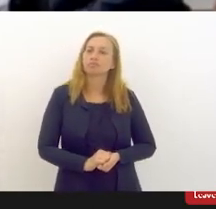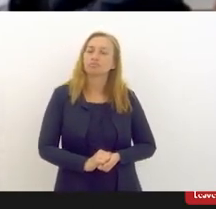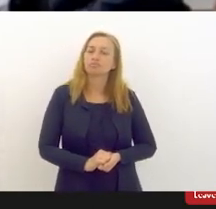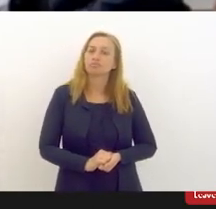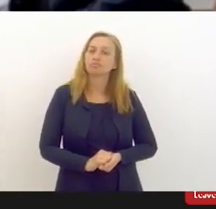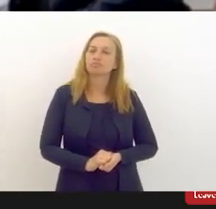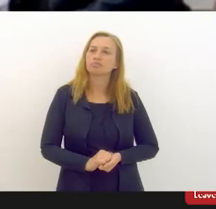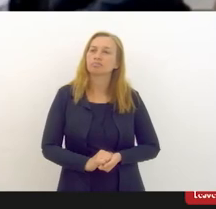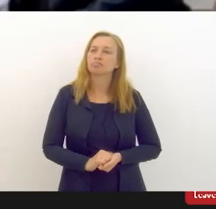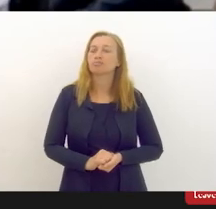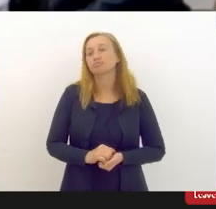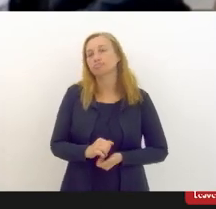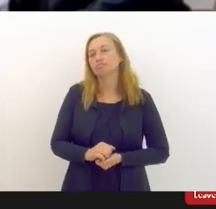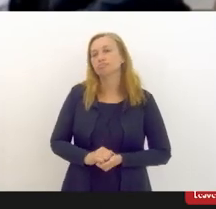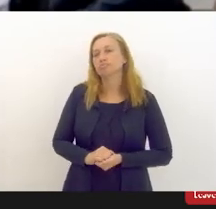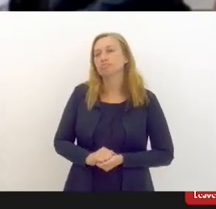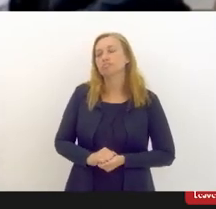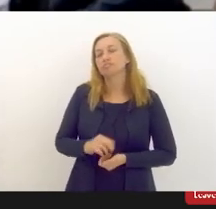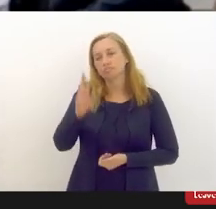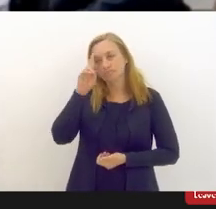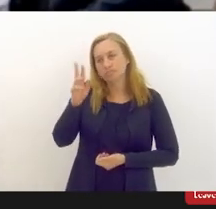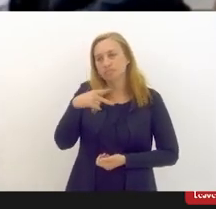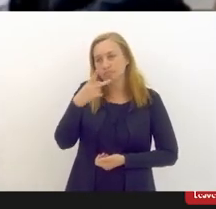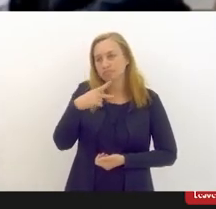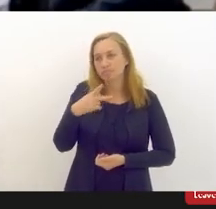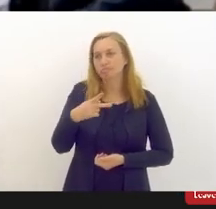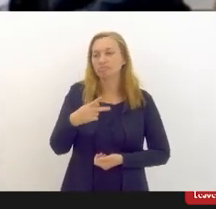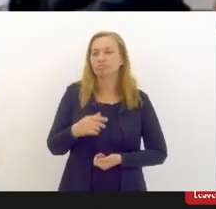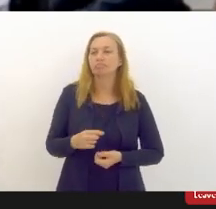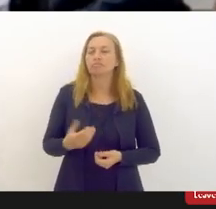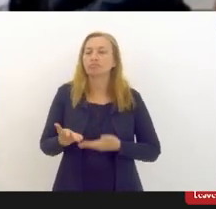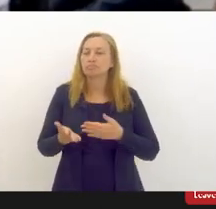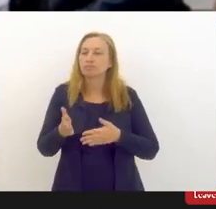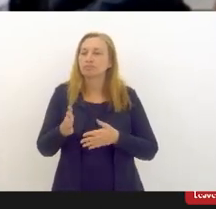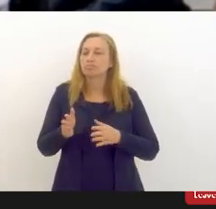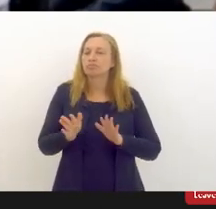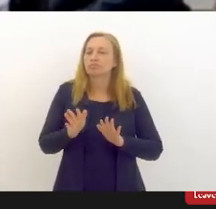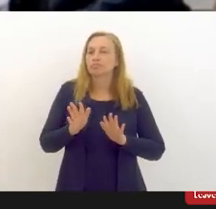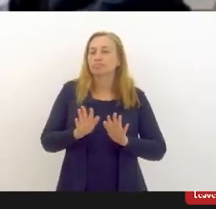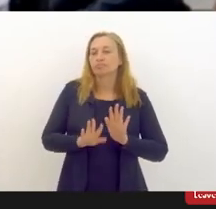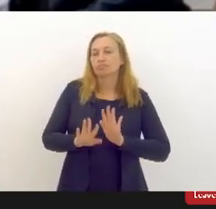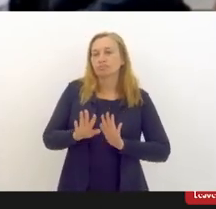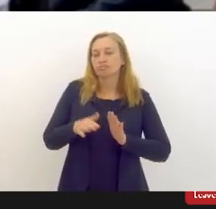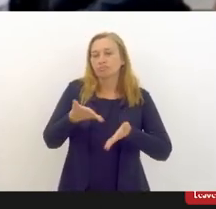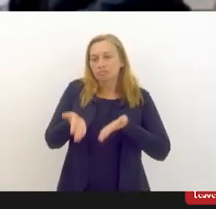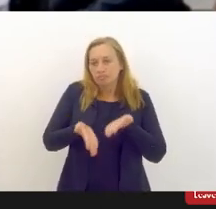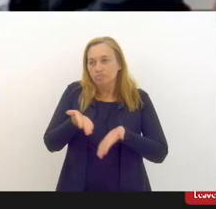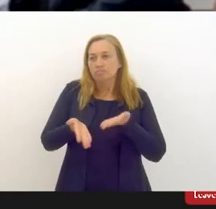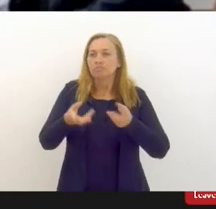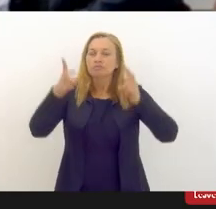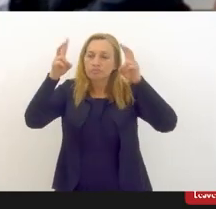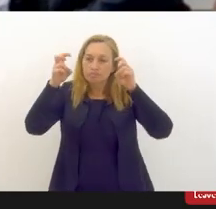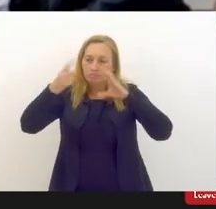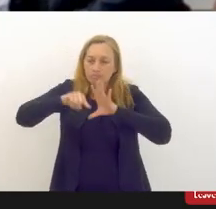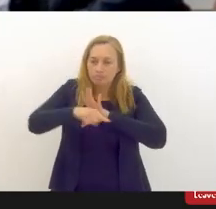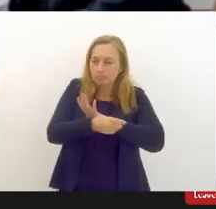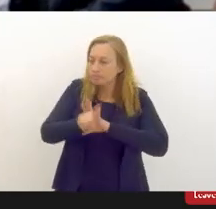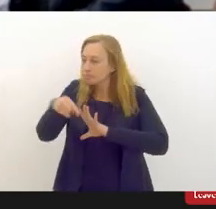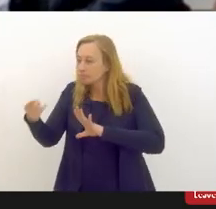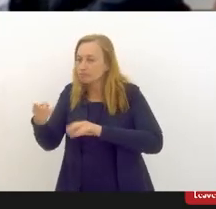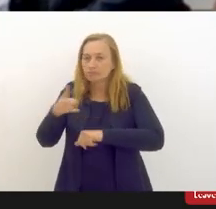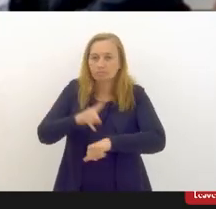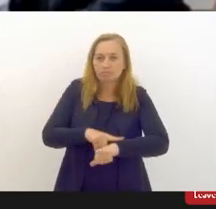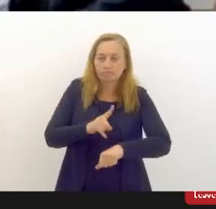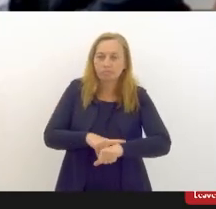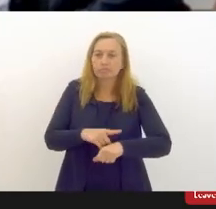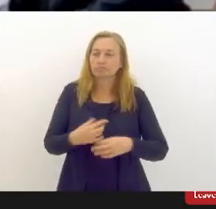Entendo que é isso, acho que, como o senhor falou, acho que a gente pode tratar o tema de forma mais aprofundada num outro momento, e a